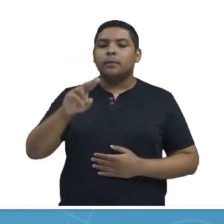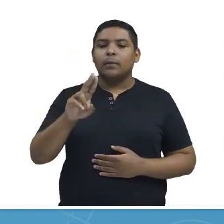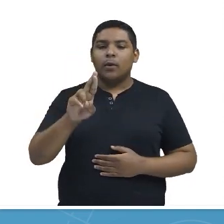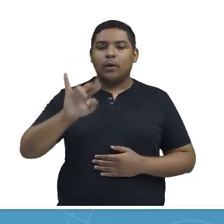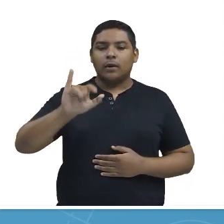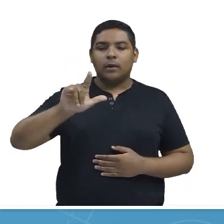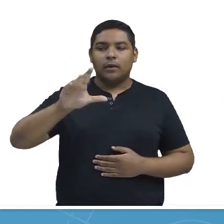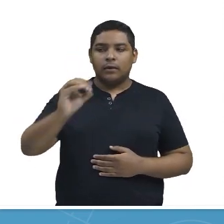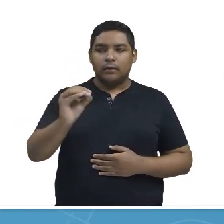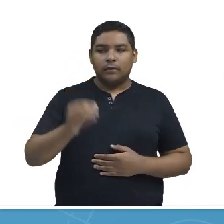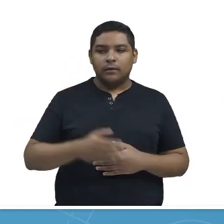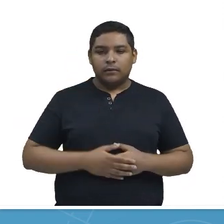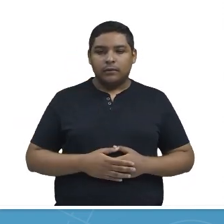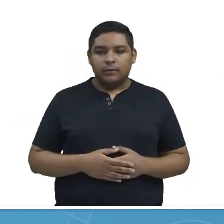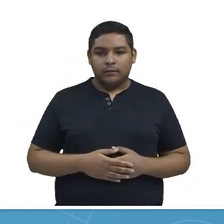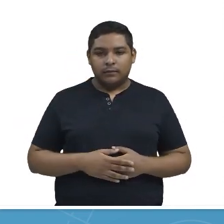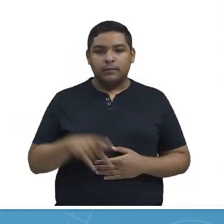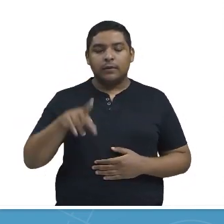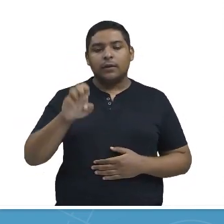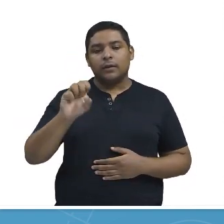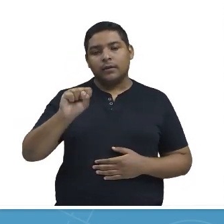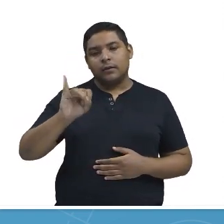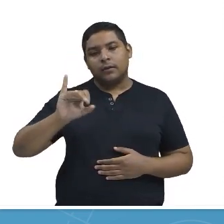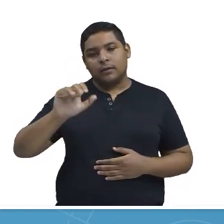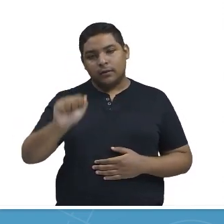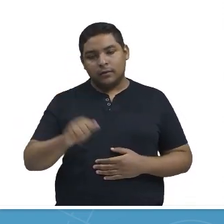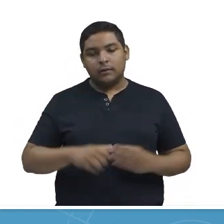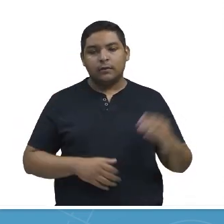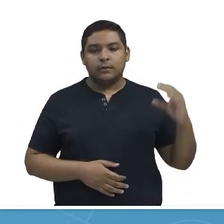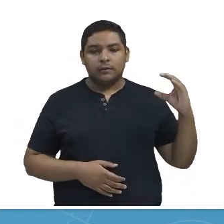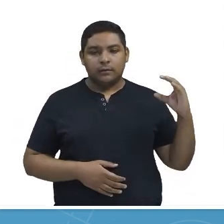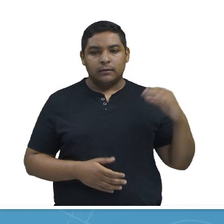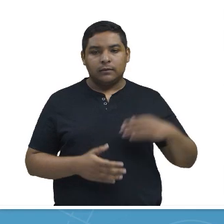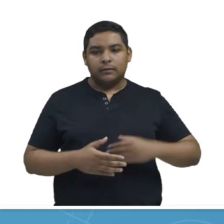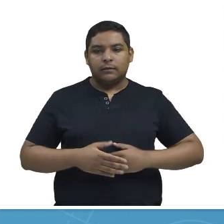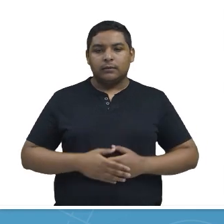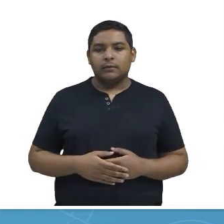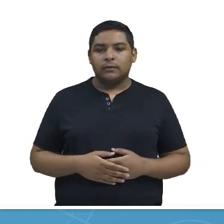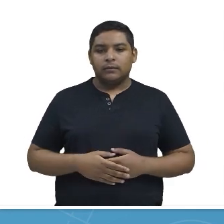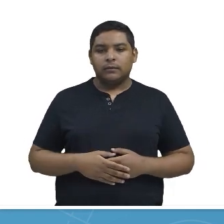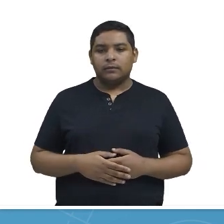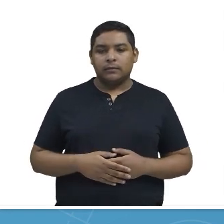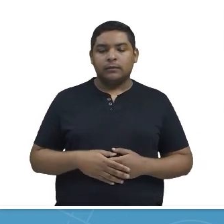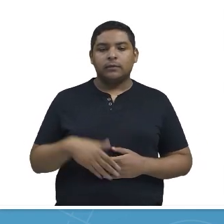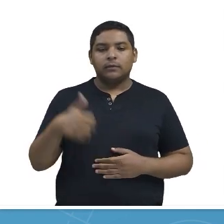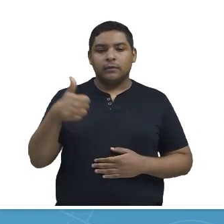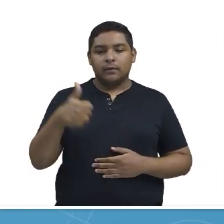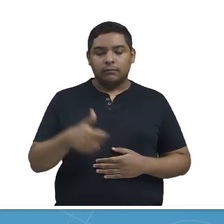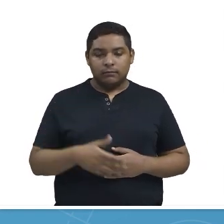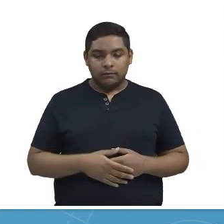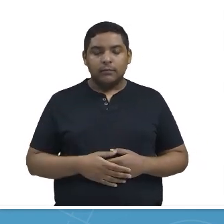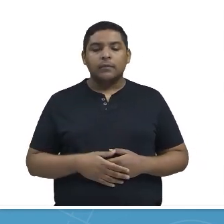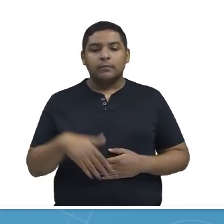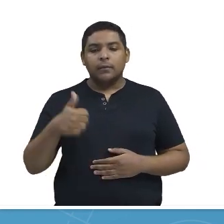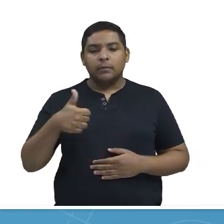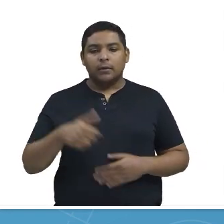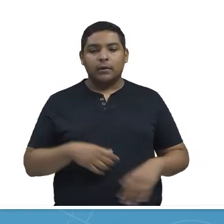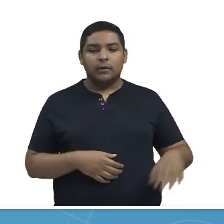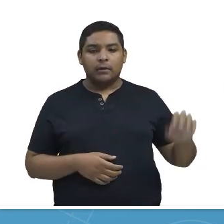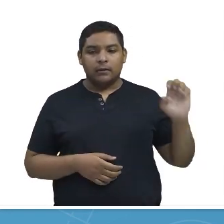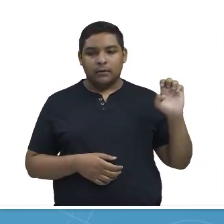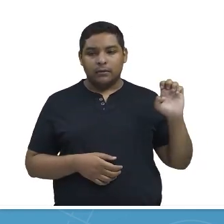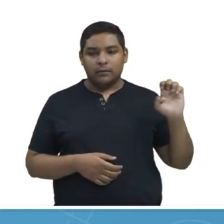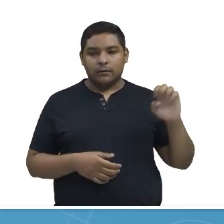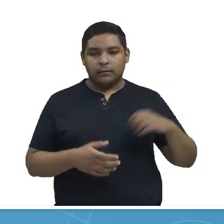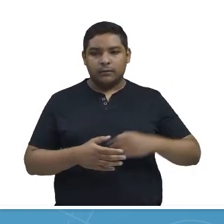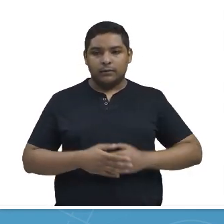Késia, a questão número 2, letter C. Já número 1, a letter A. Thank you, Késia. Thank you so